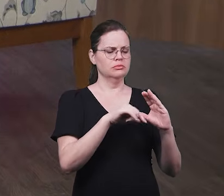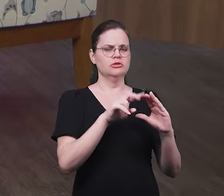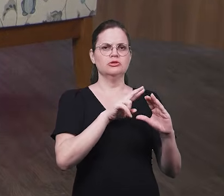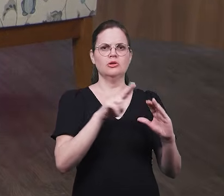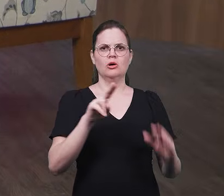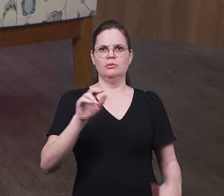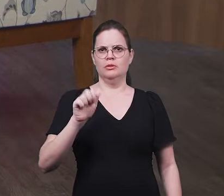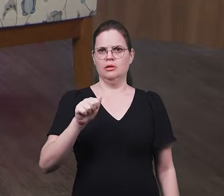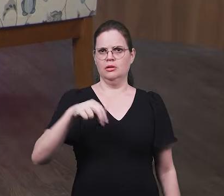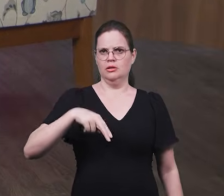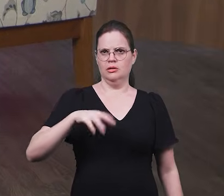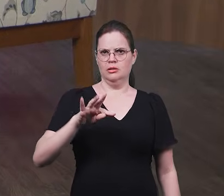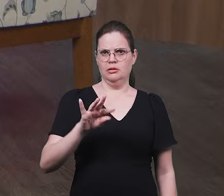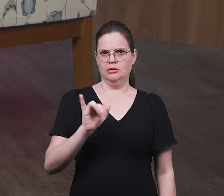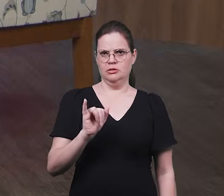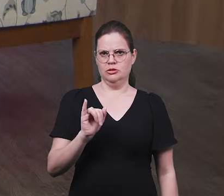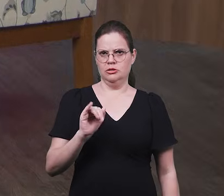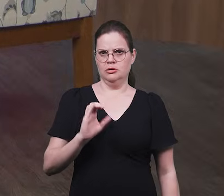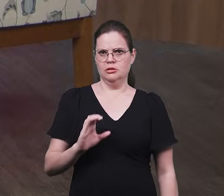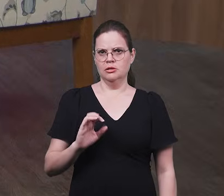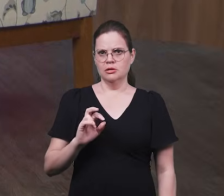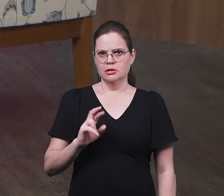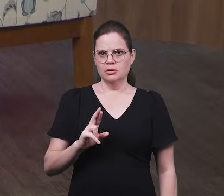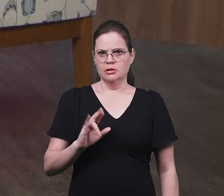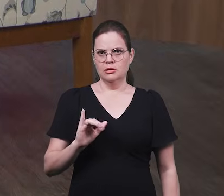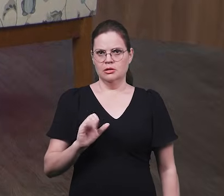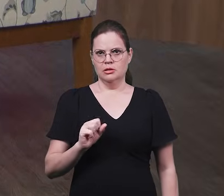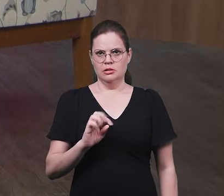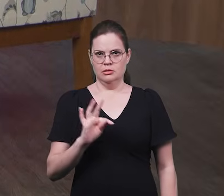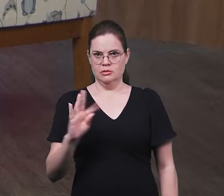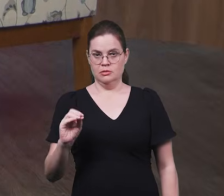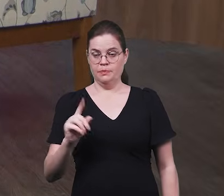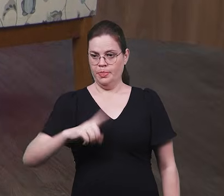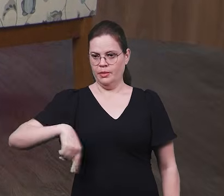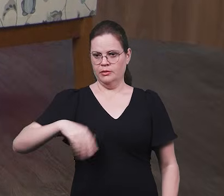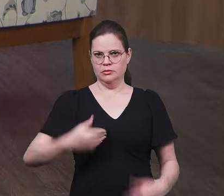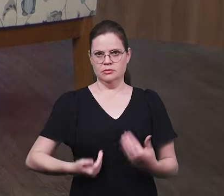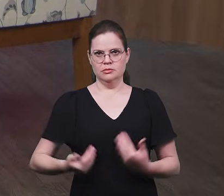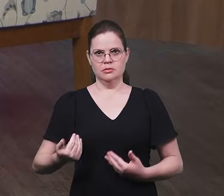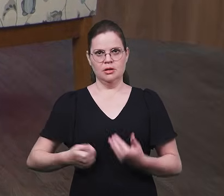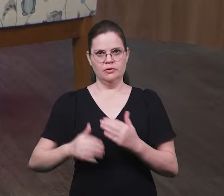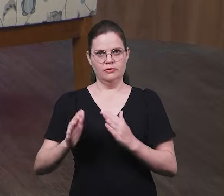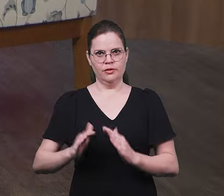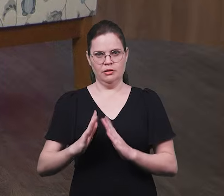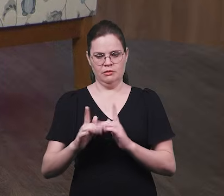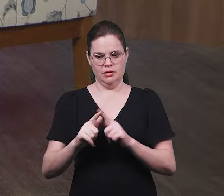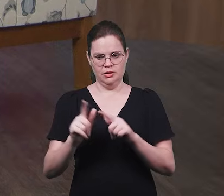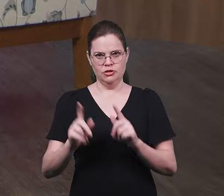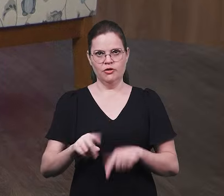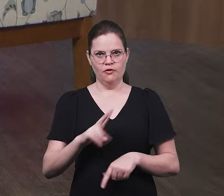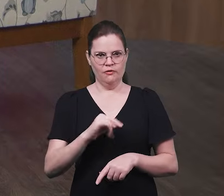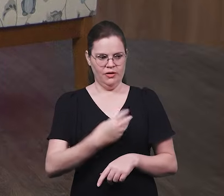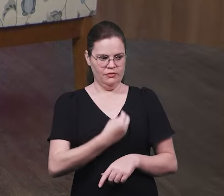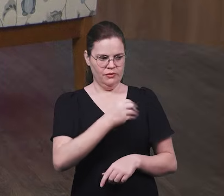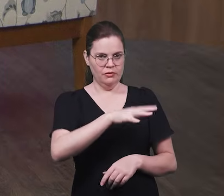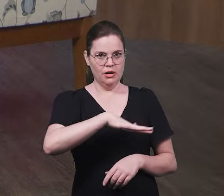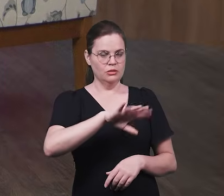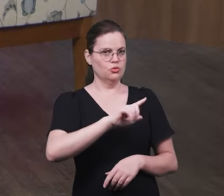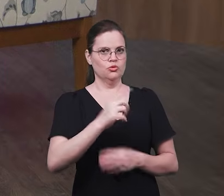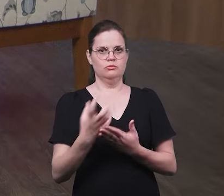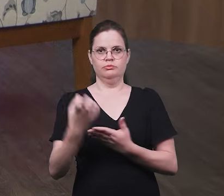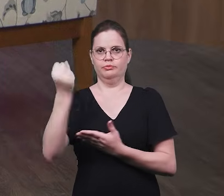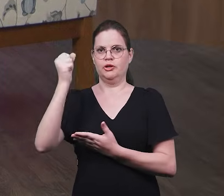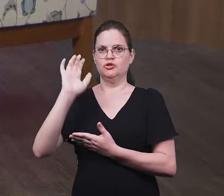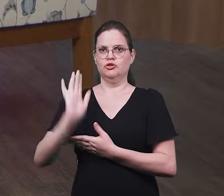que é dele durante um determinado tempo. A igreja não vai, a igreja fiel não vai participar disso, ela vai subir para a